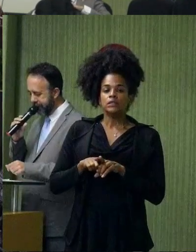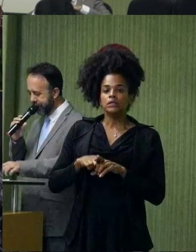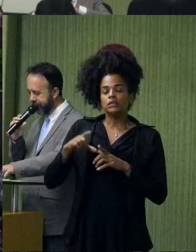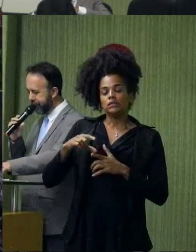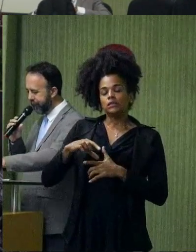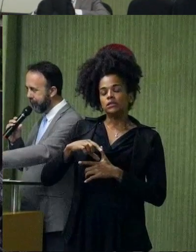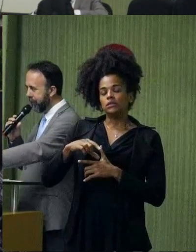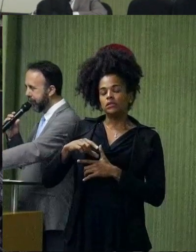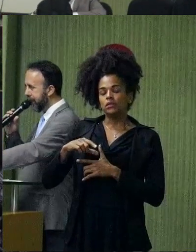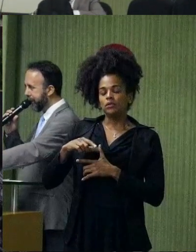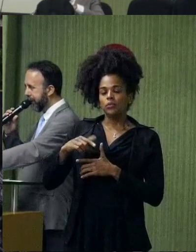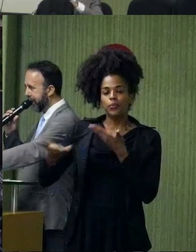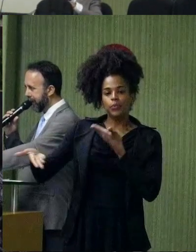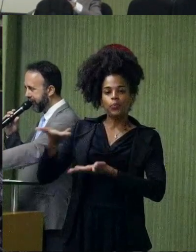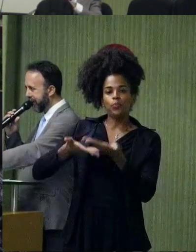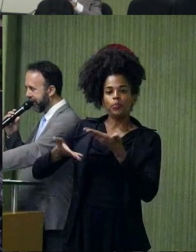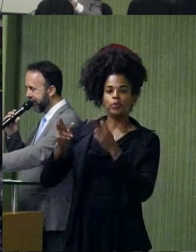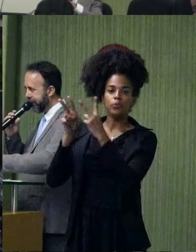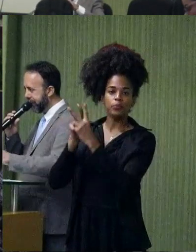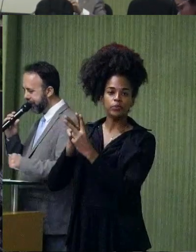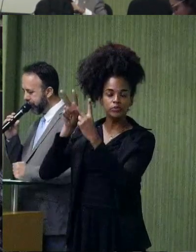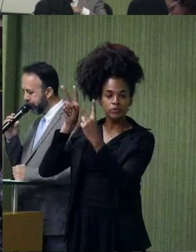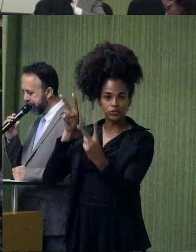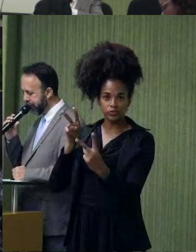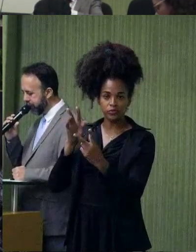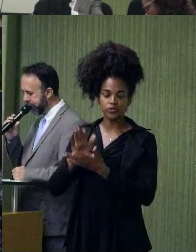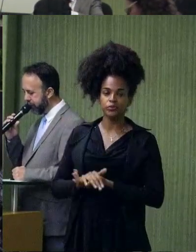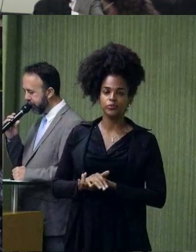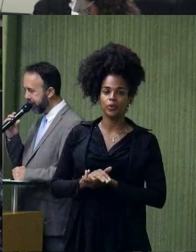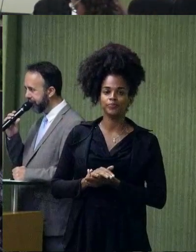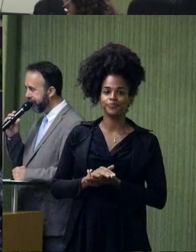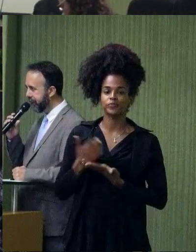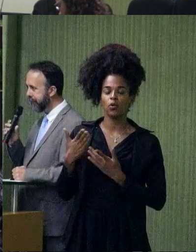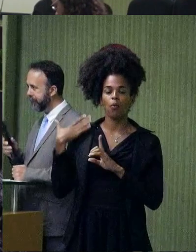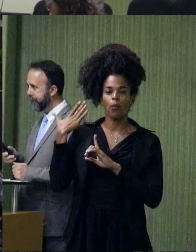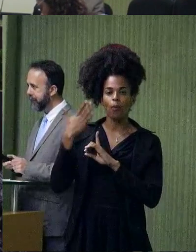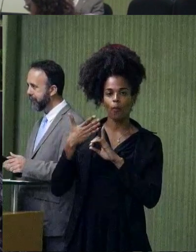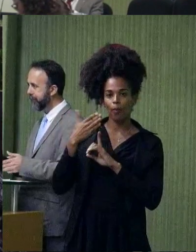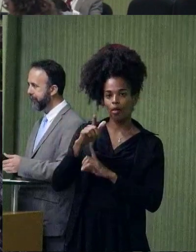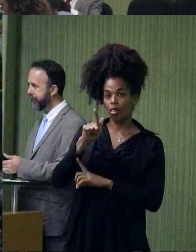online tem a palavra a mediadora d